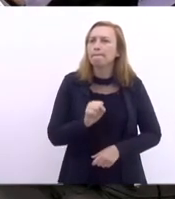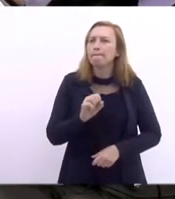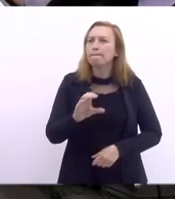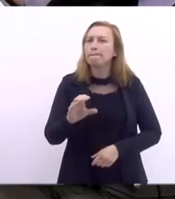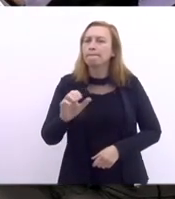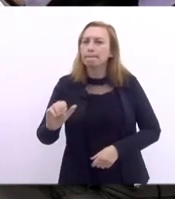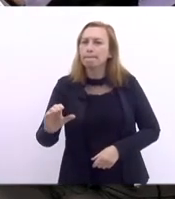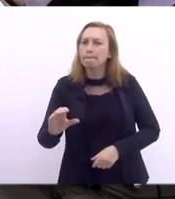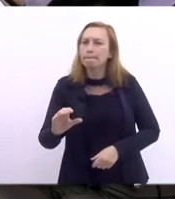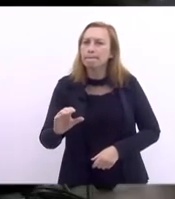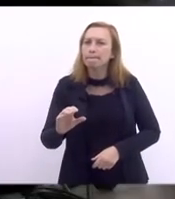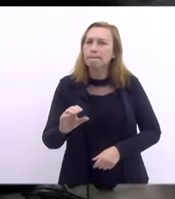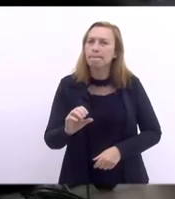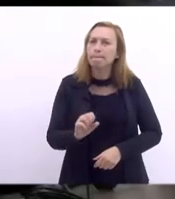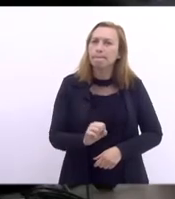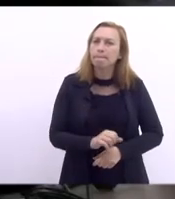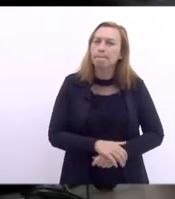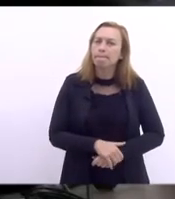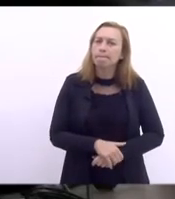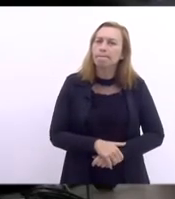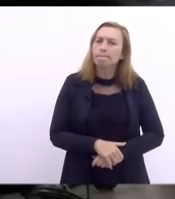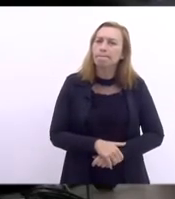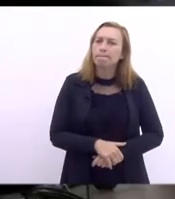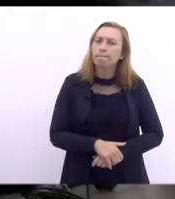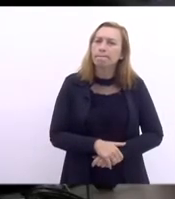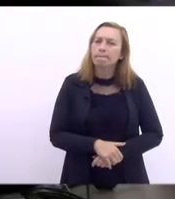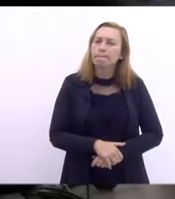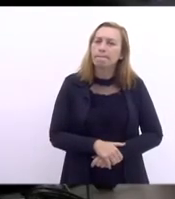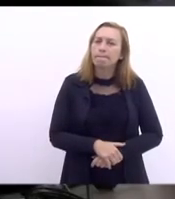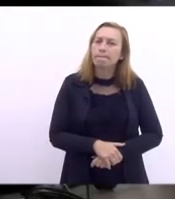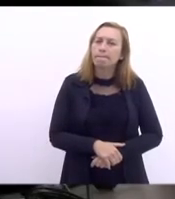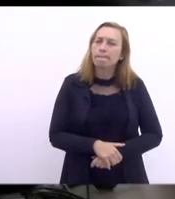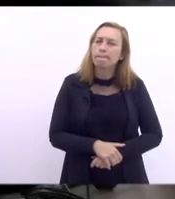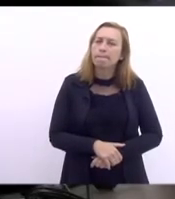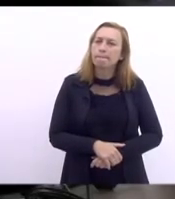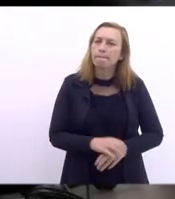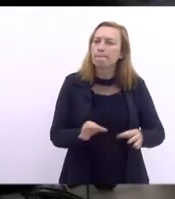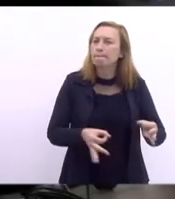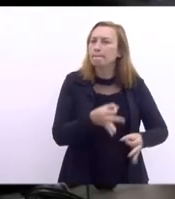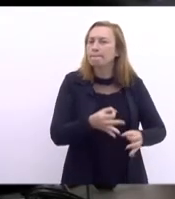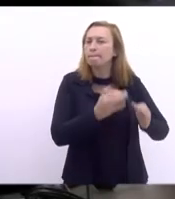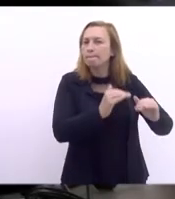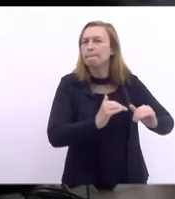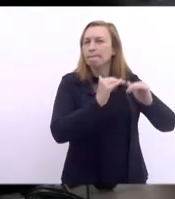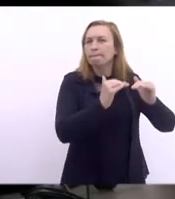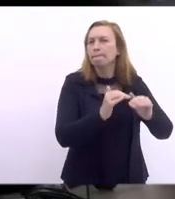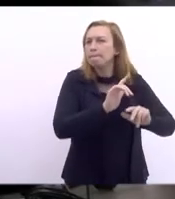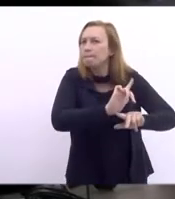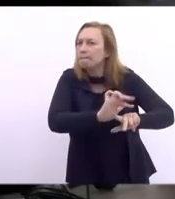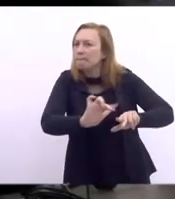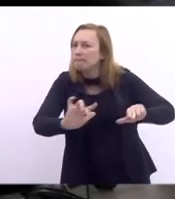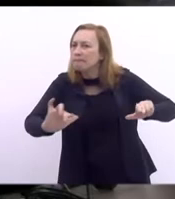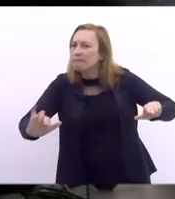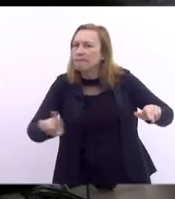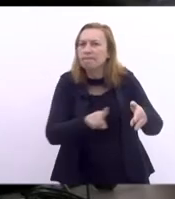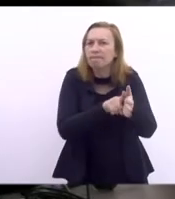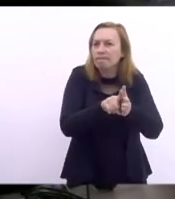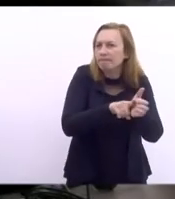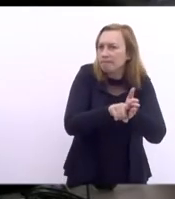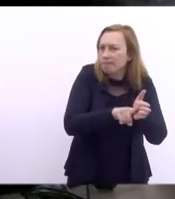uma coisa assim é isso é e o tipo não já fez diversas inspeções